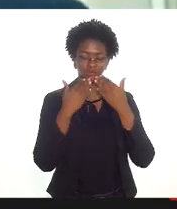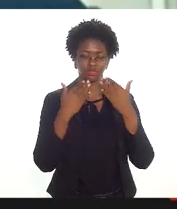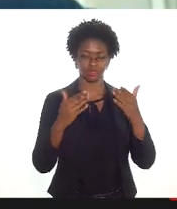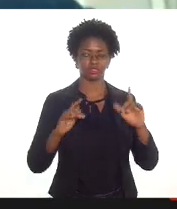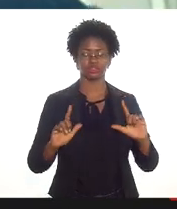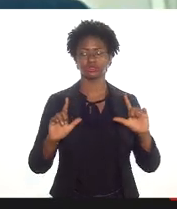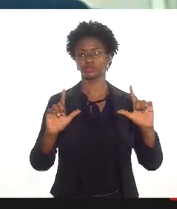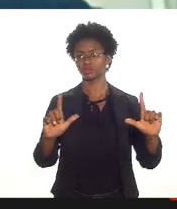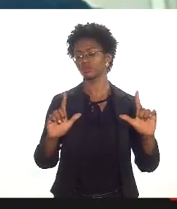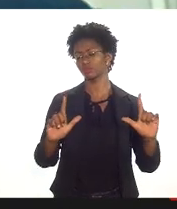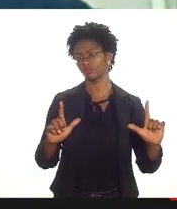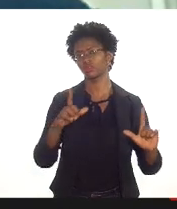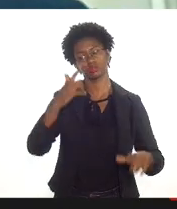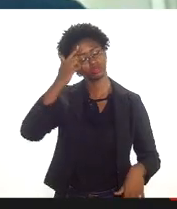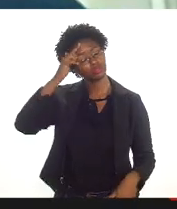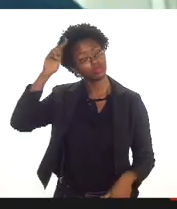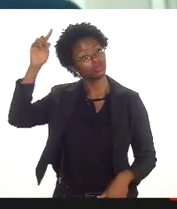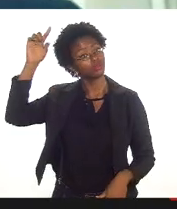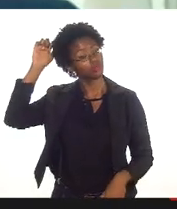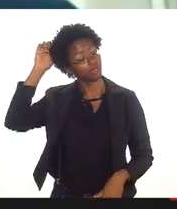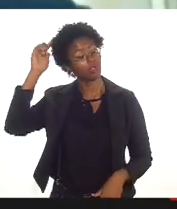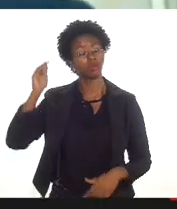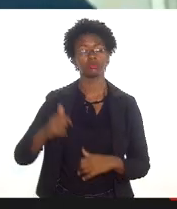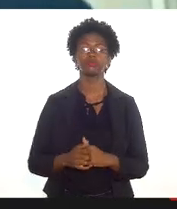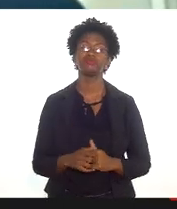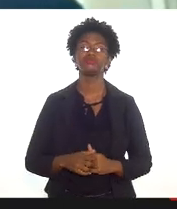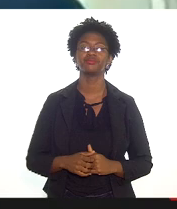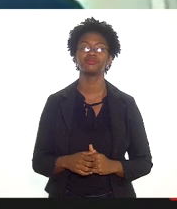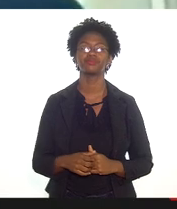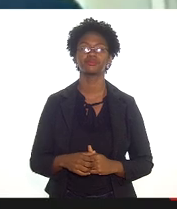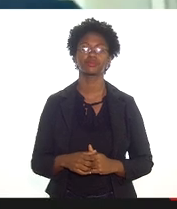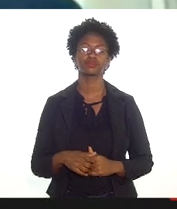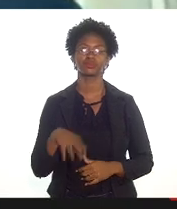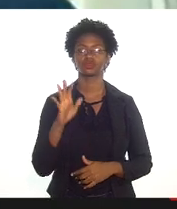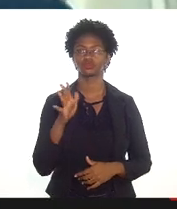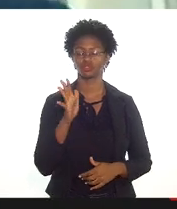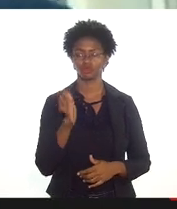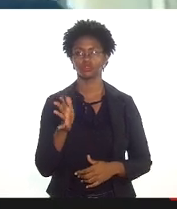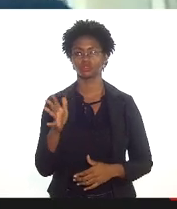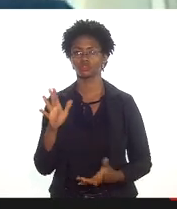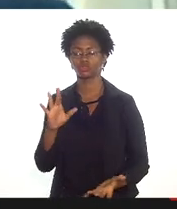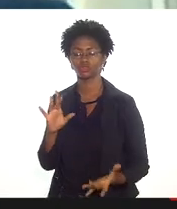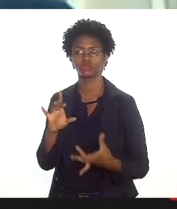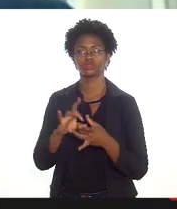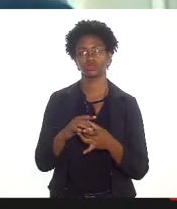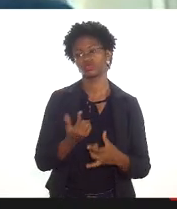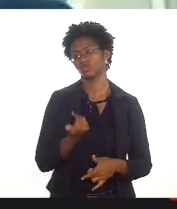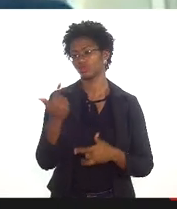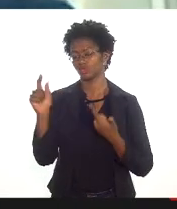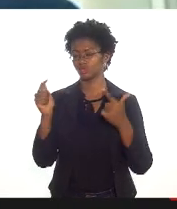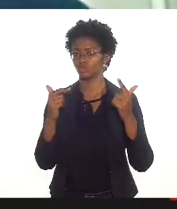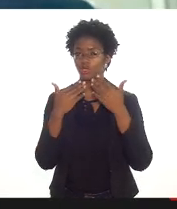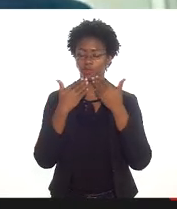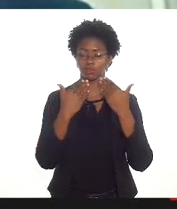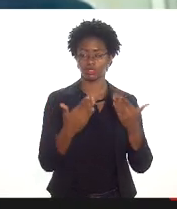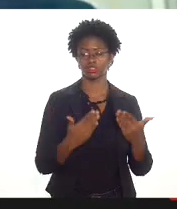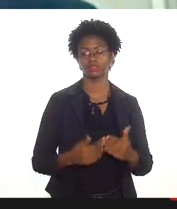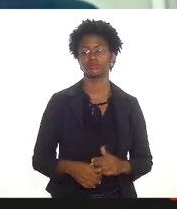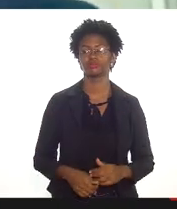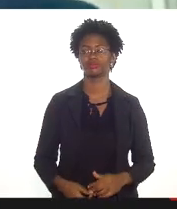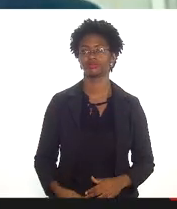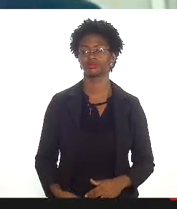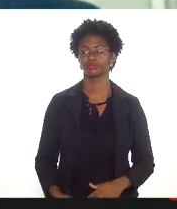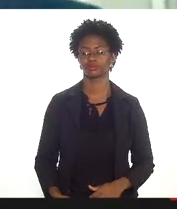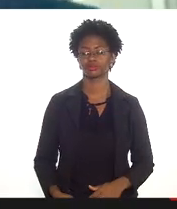quadro, deputado Luiz Paulo, que vem já numa mesma toada das outras apresentações.